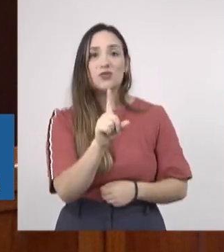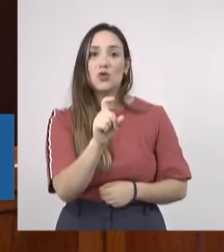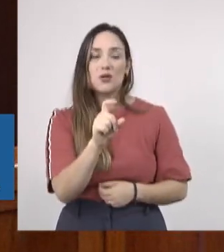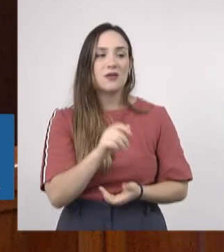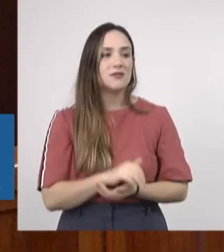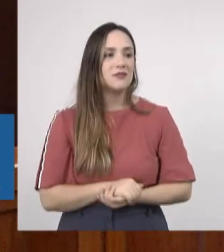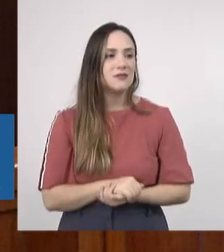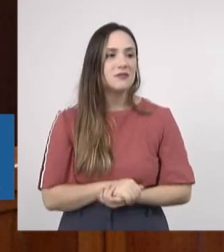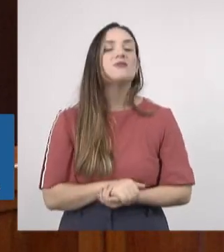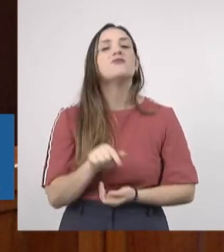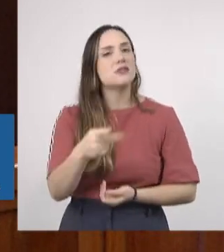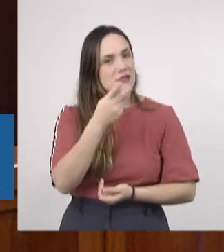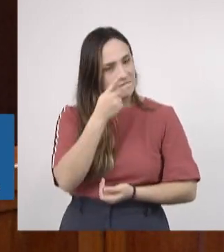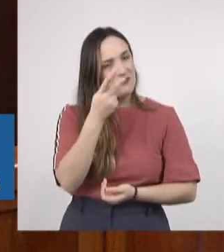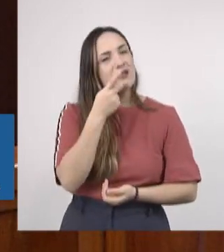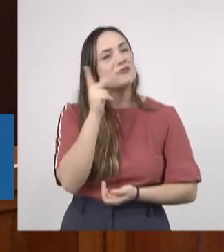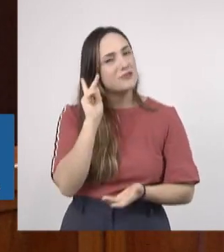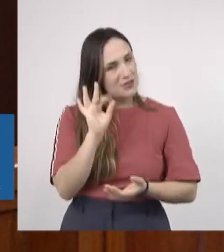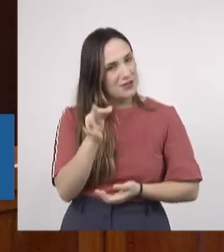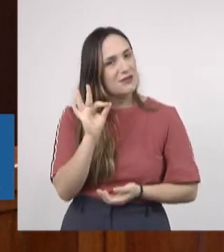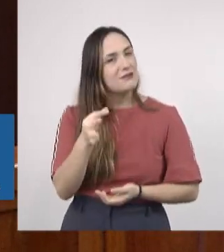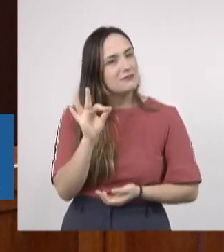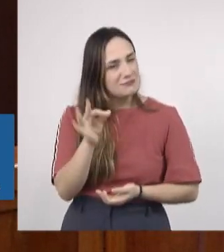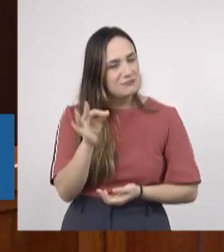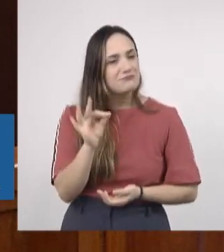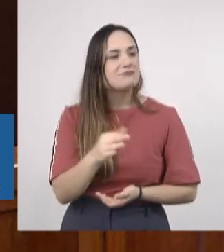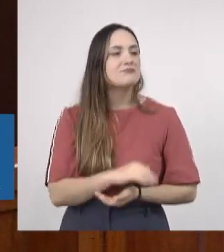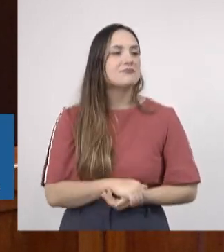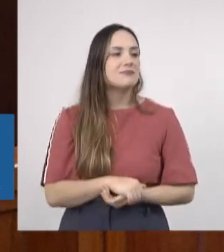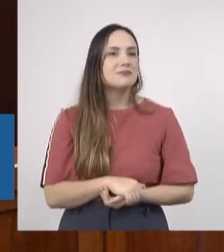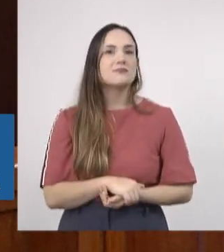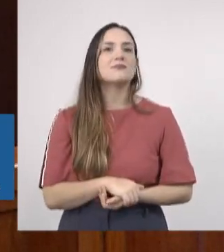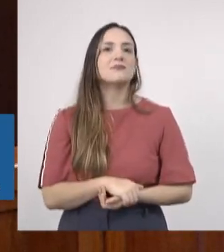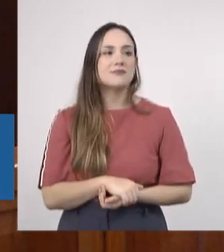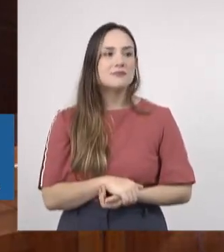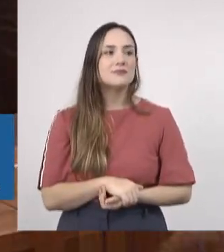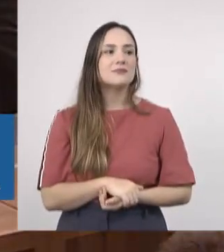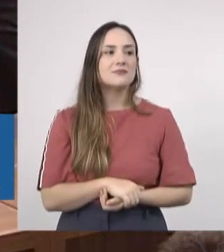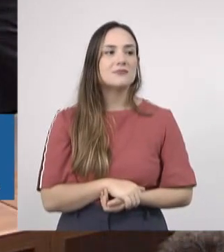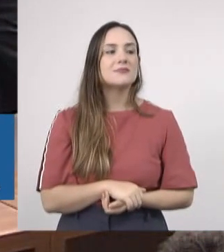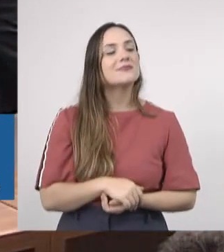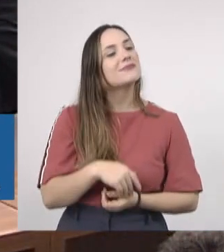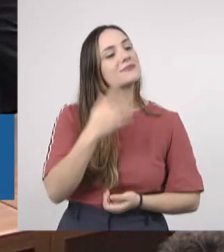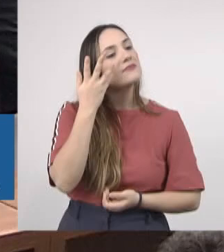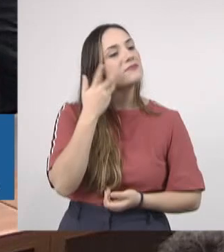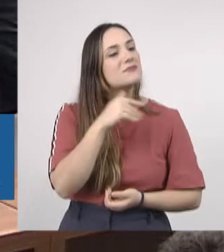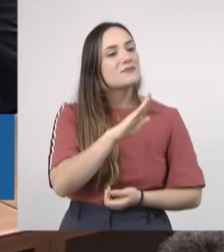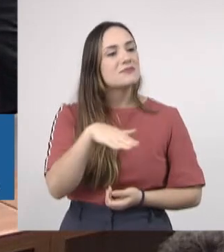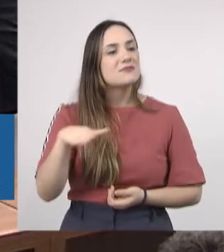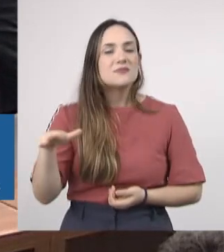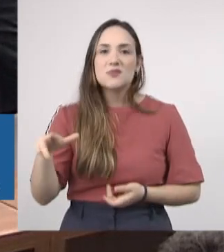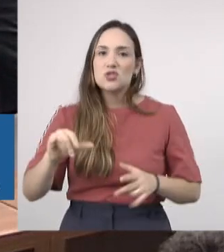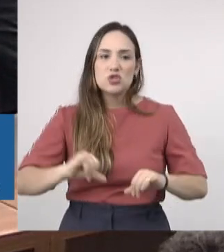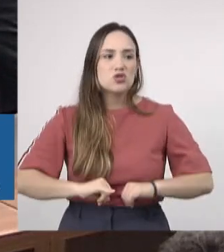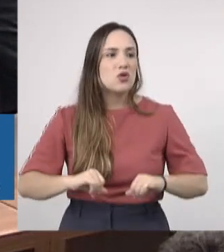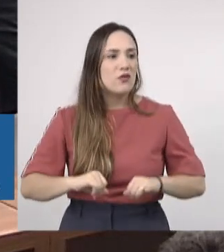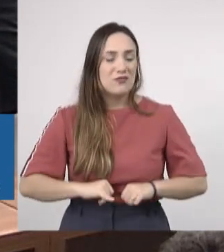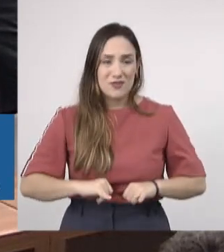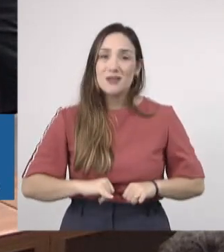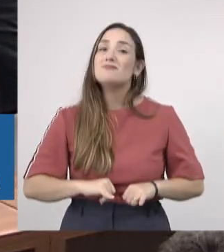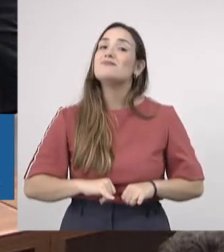em Dourados. A senhora lembrou muito bem o caso das crianças indígenas que acontece no Brasil inteiro,